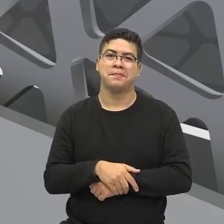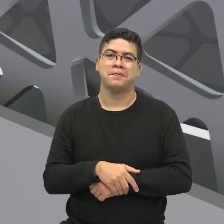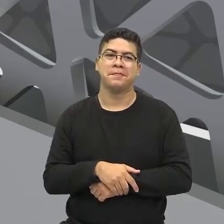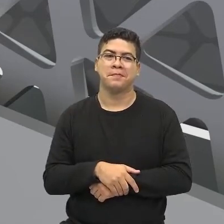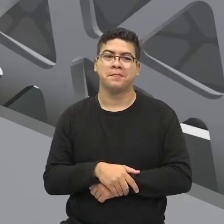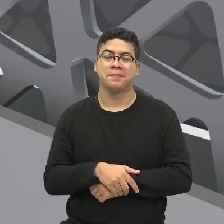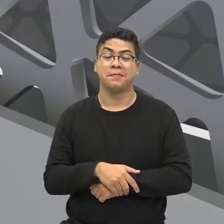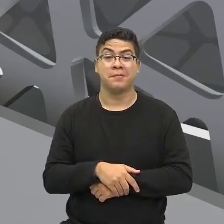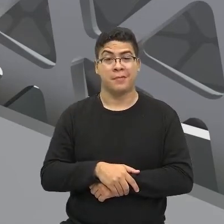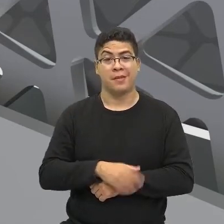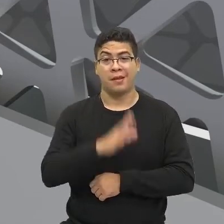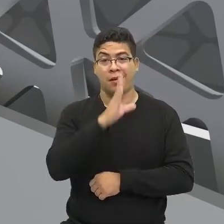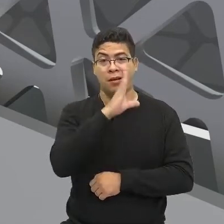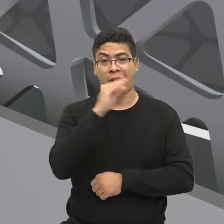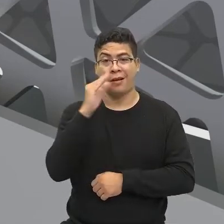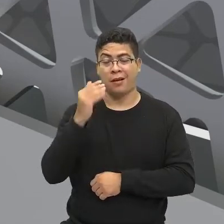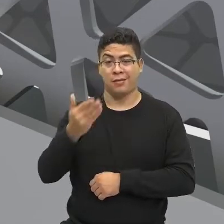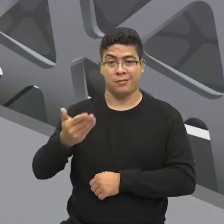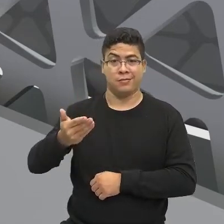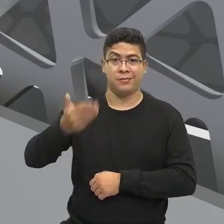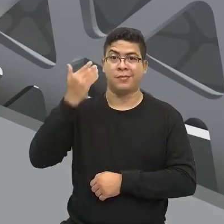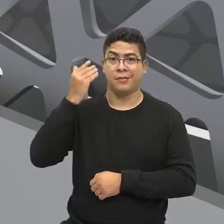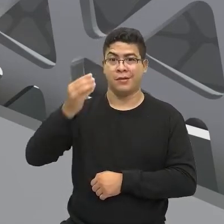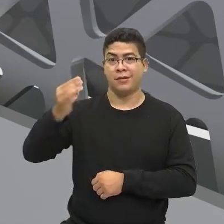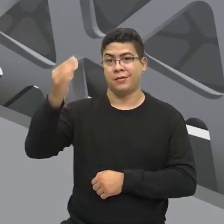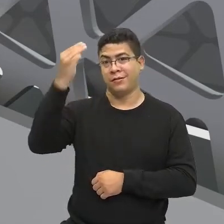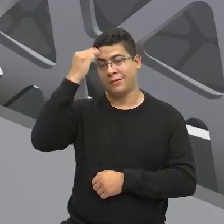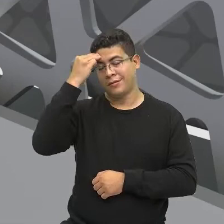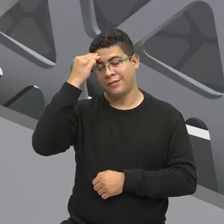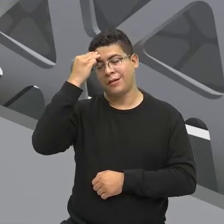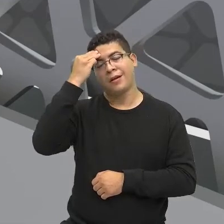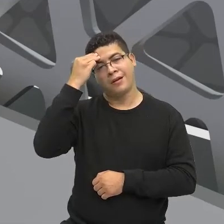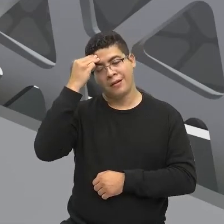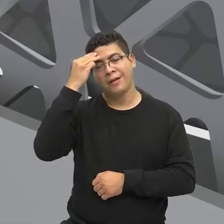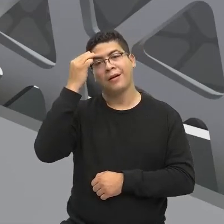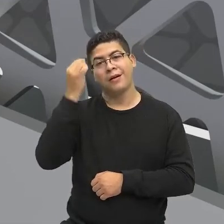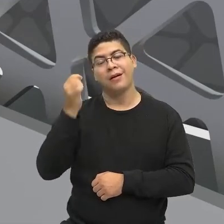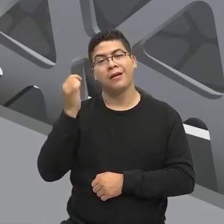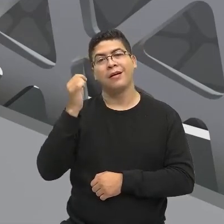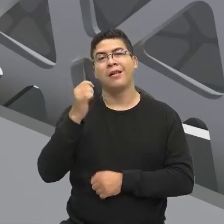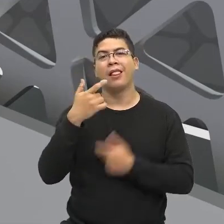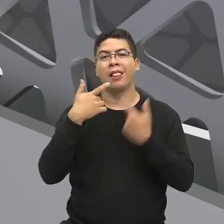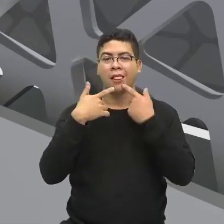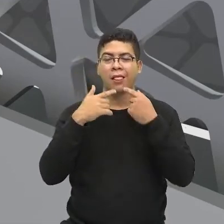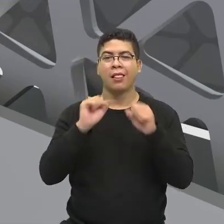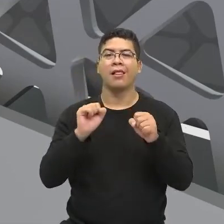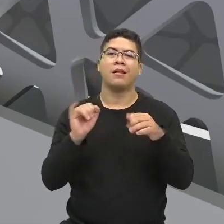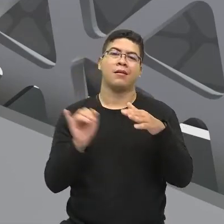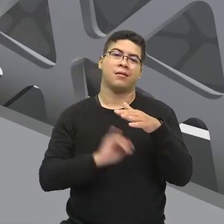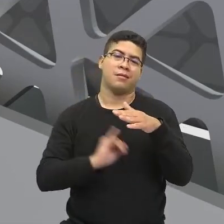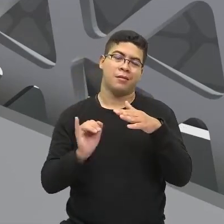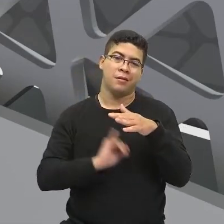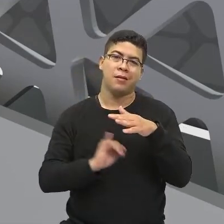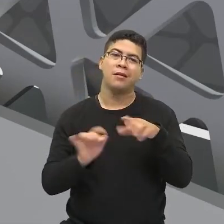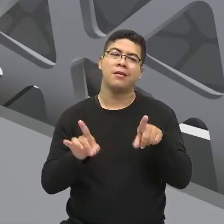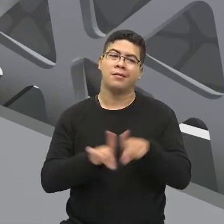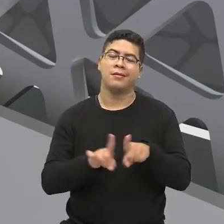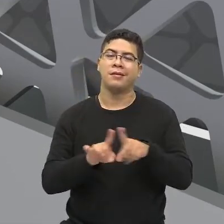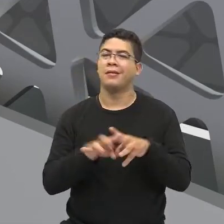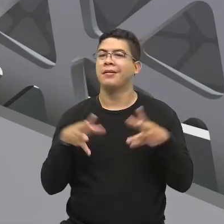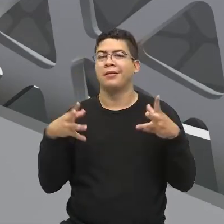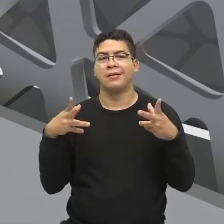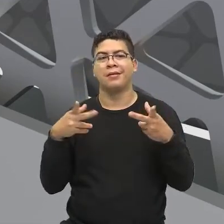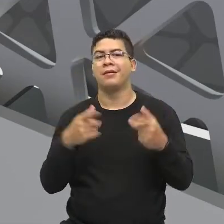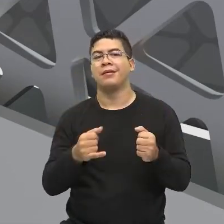a infância, né, a memória do passado, a linguagem coloquial, todas